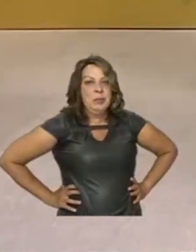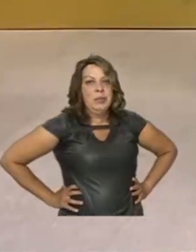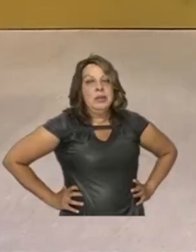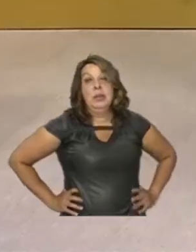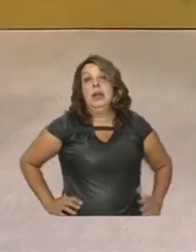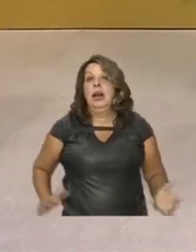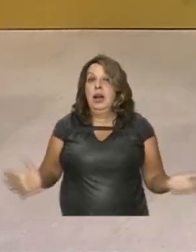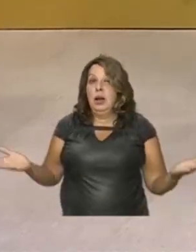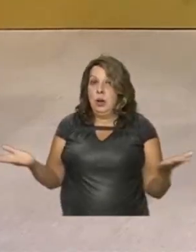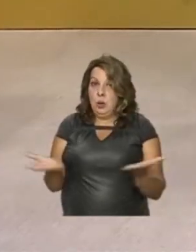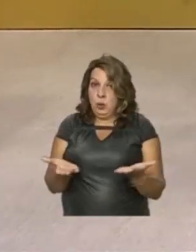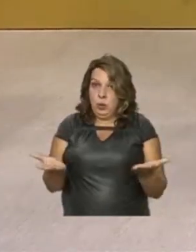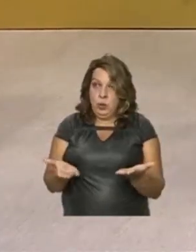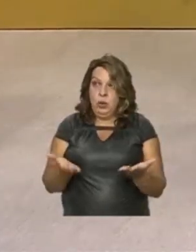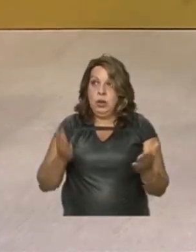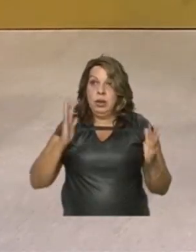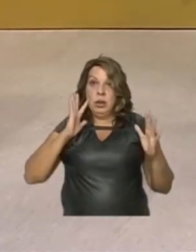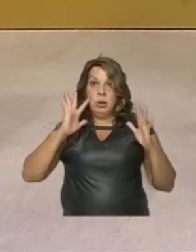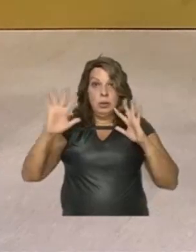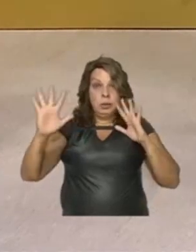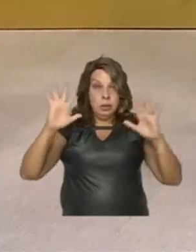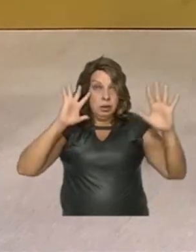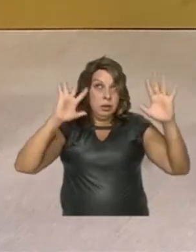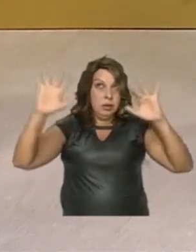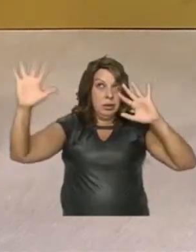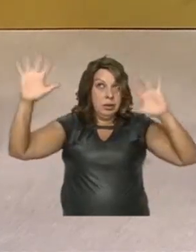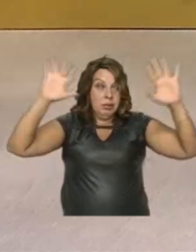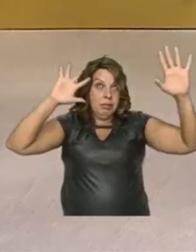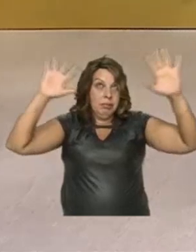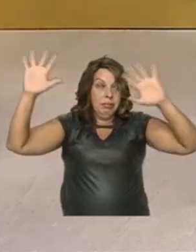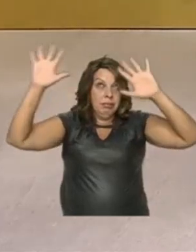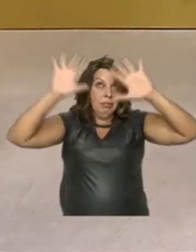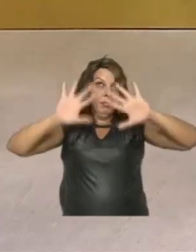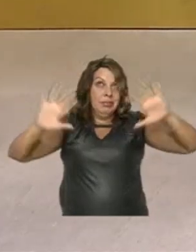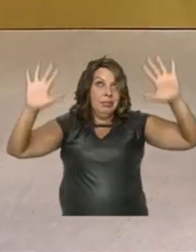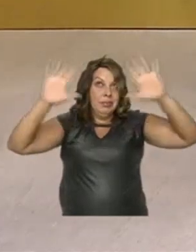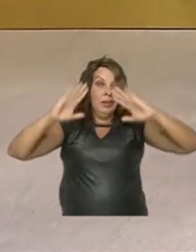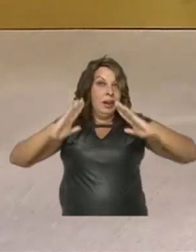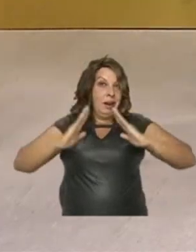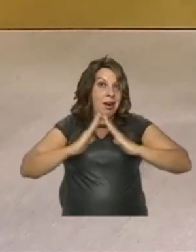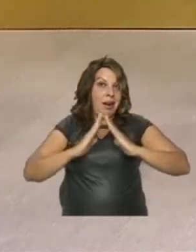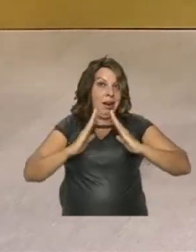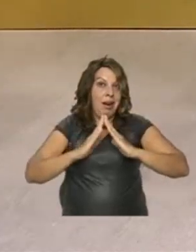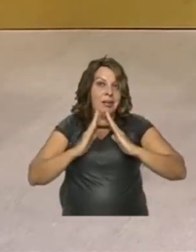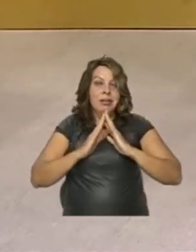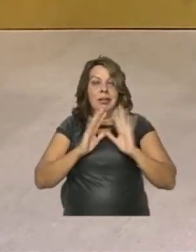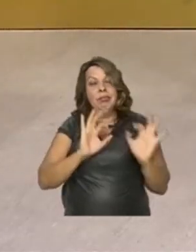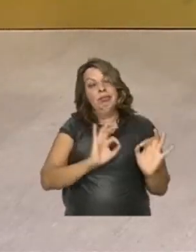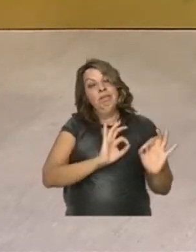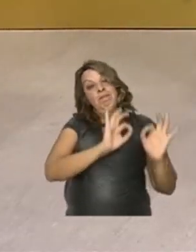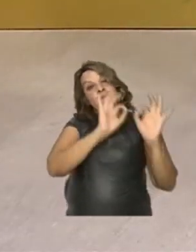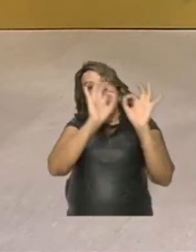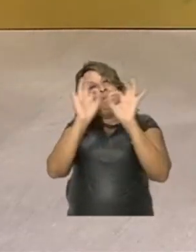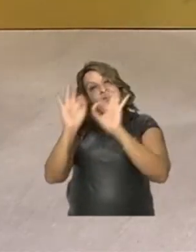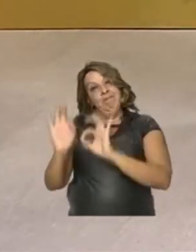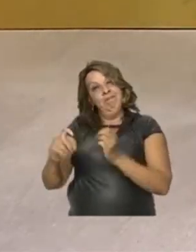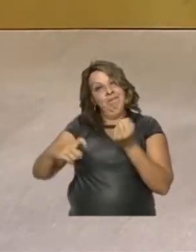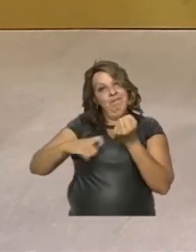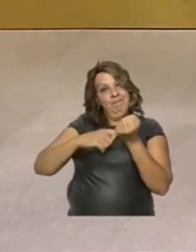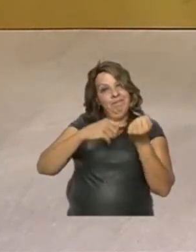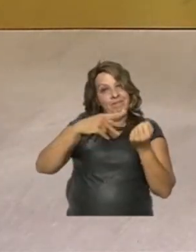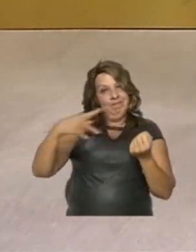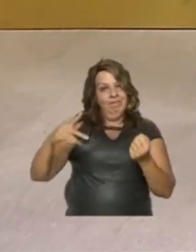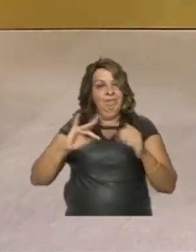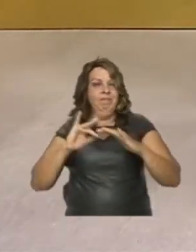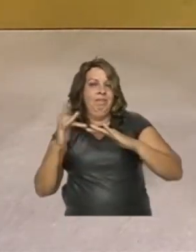Agora presta atenção, imagina você estar na sua casa, curtindo seu domingão, assistindo o Caju Cap ao vivo, seja pelas